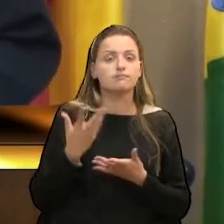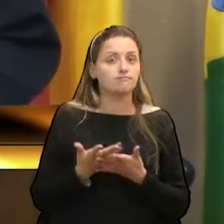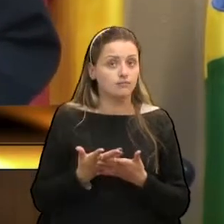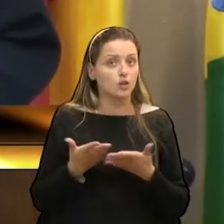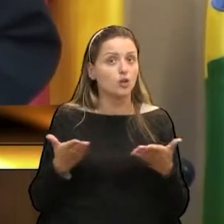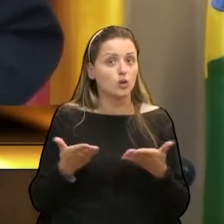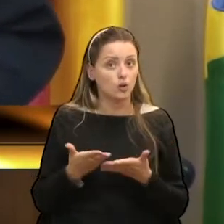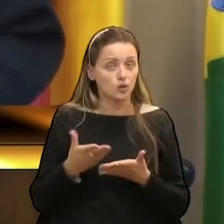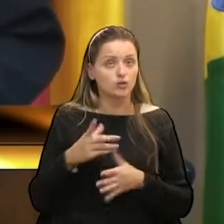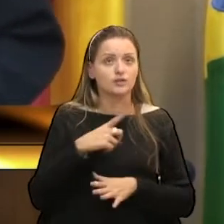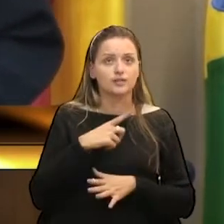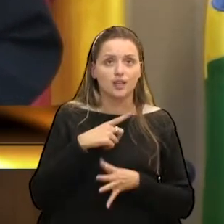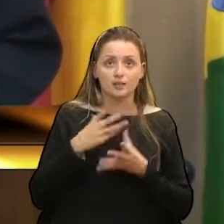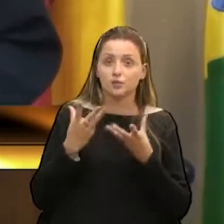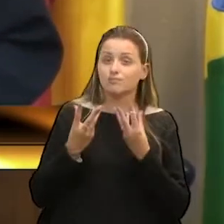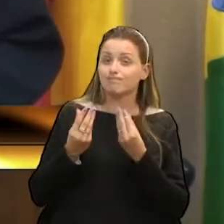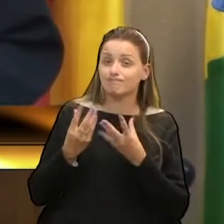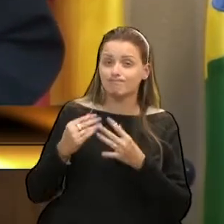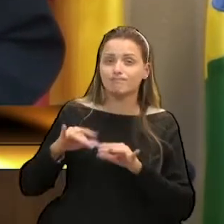temos muito sofrimento,